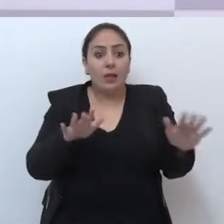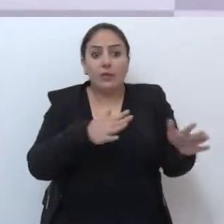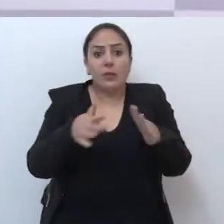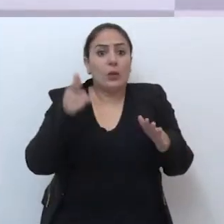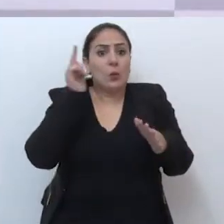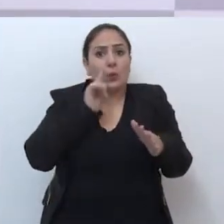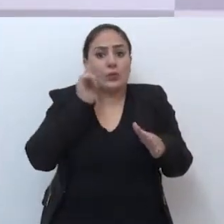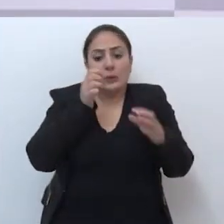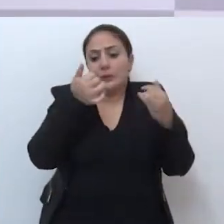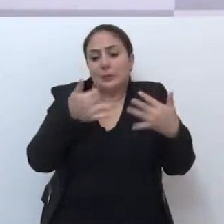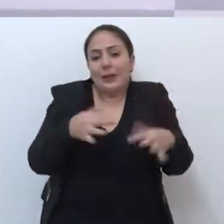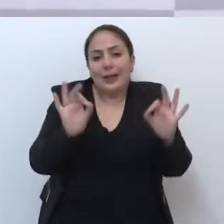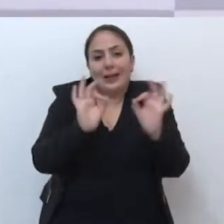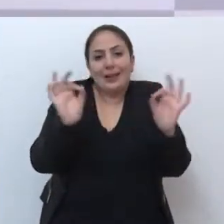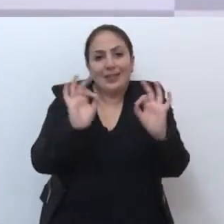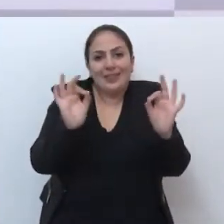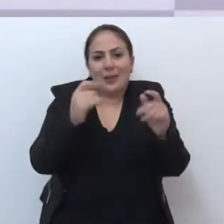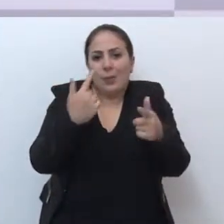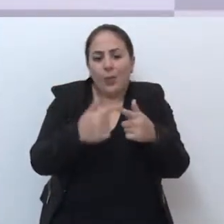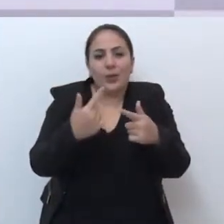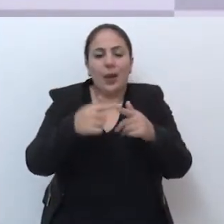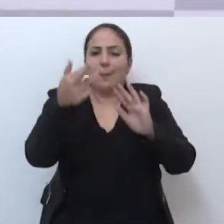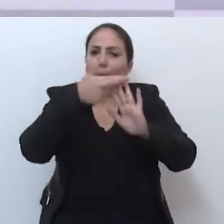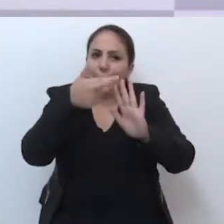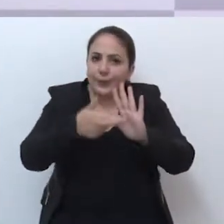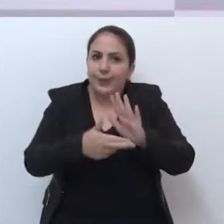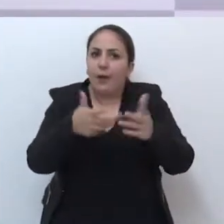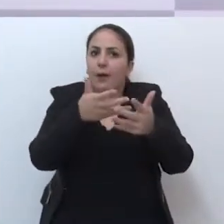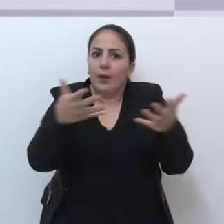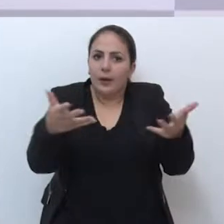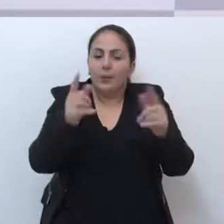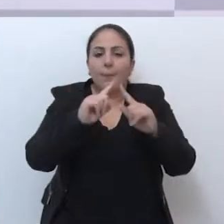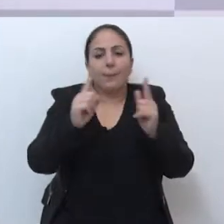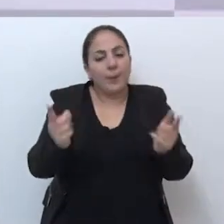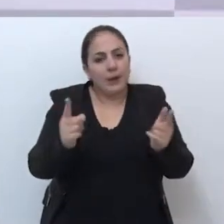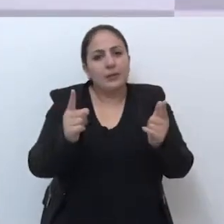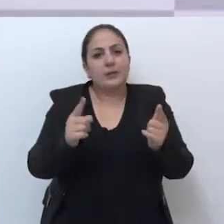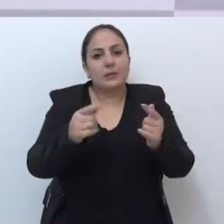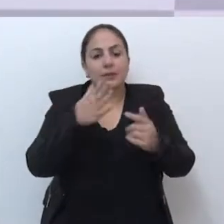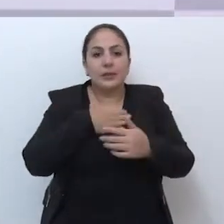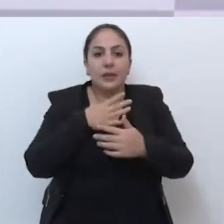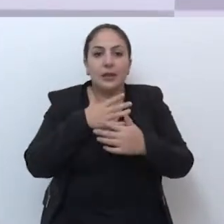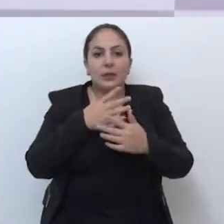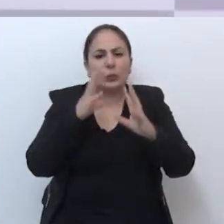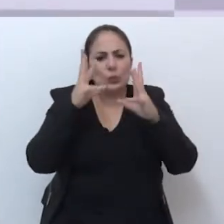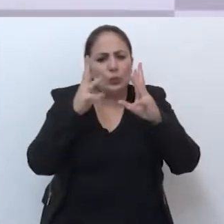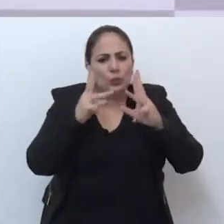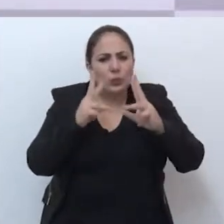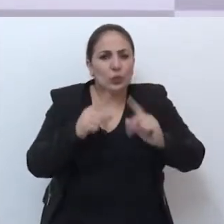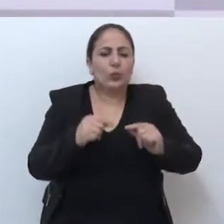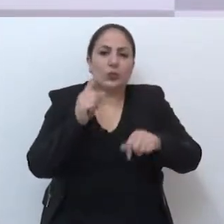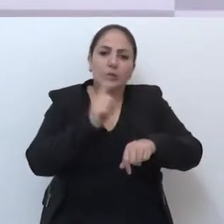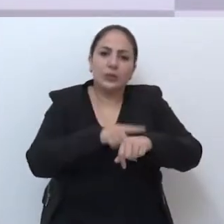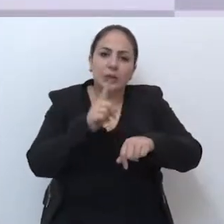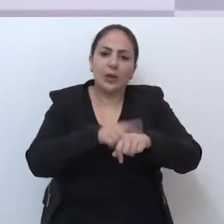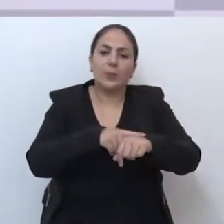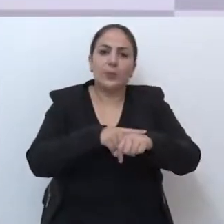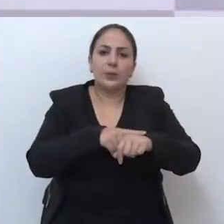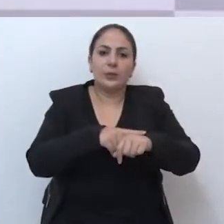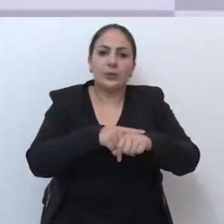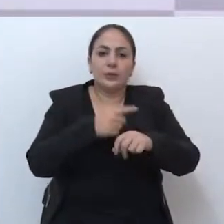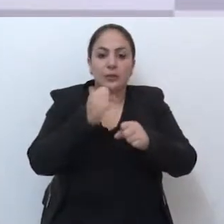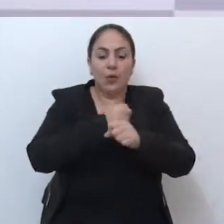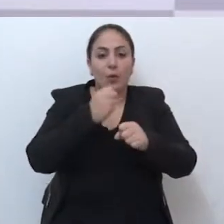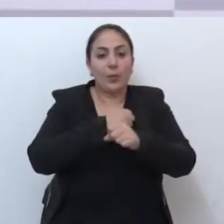que não tem mais nem como se explicar, né? A burocracia é grande, mas graças o término